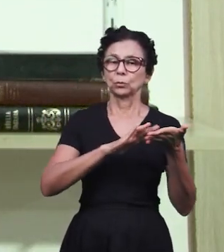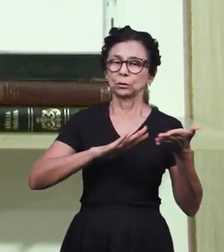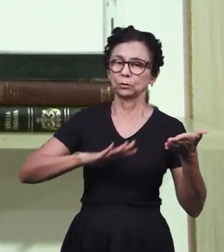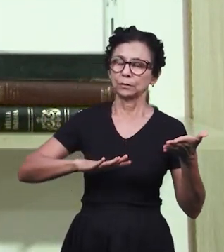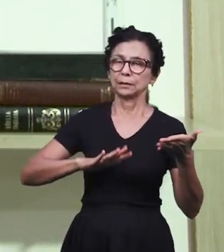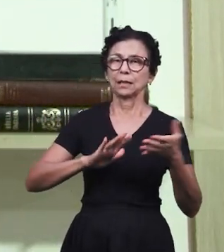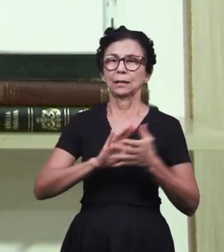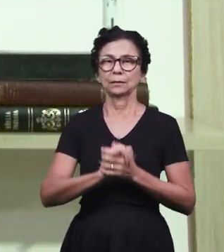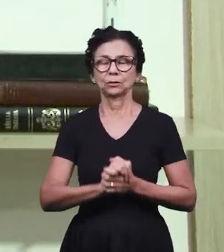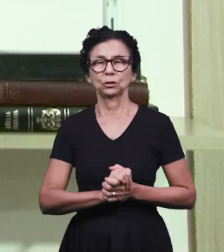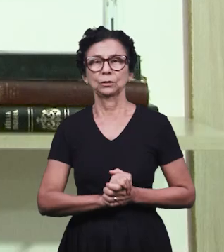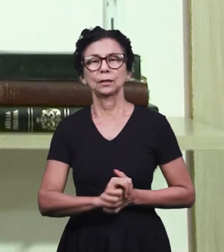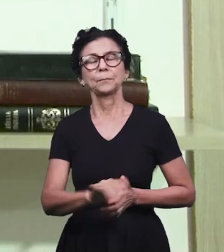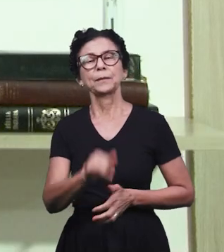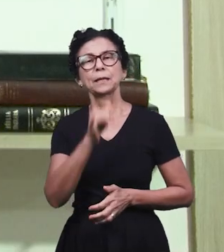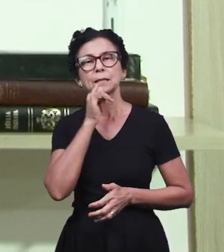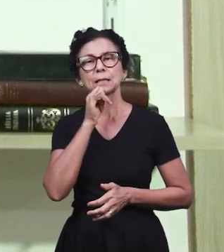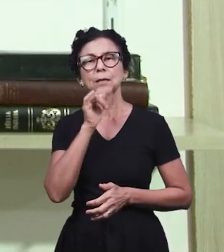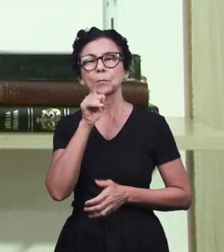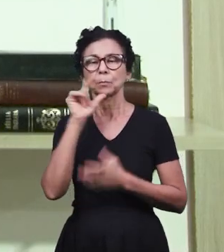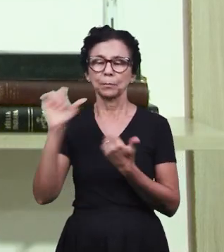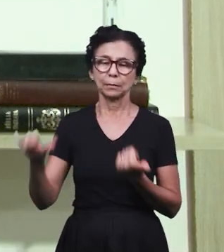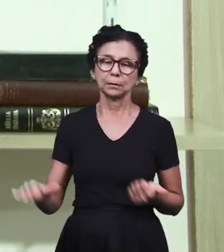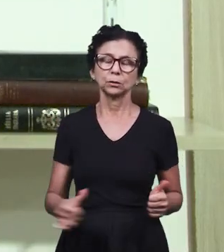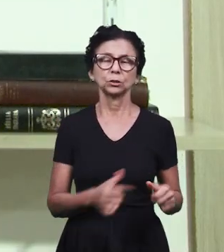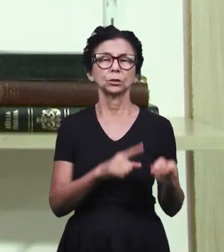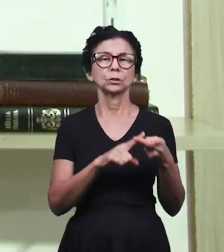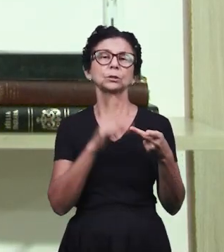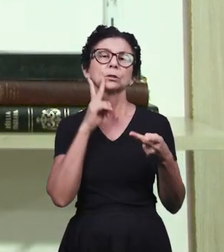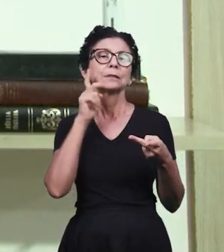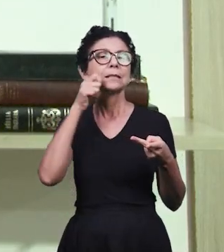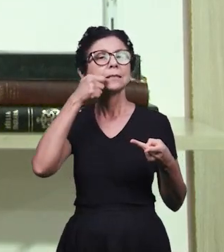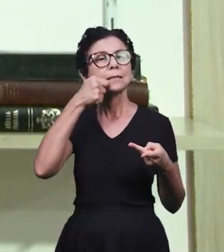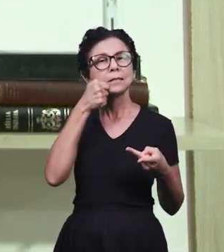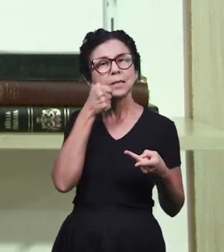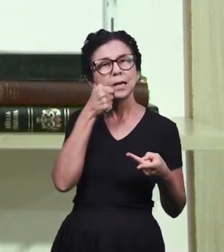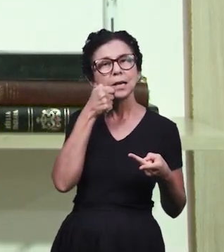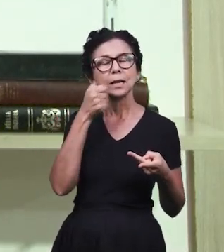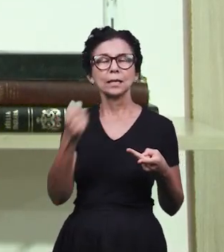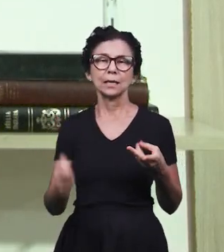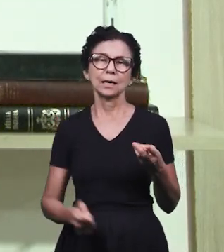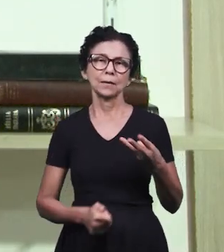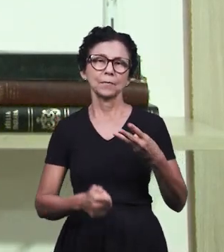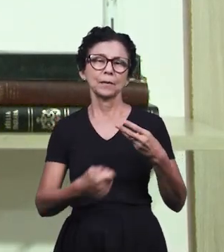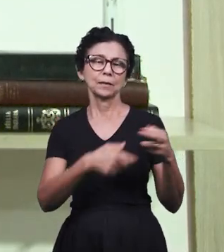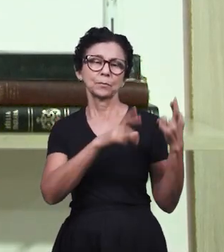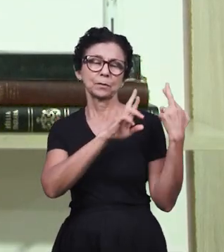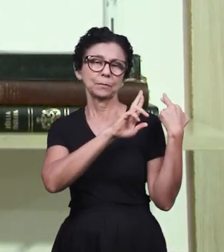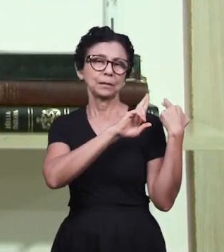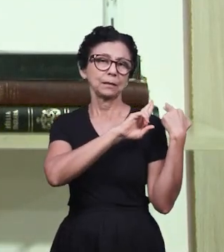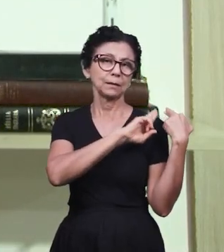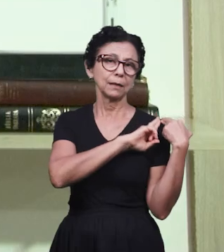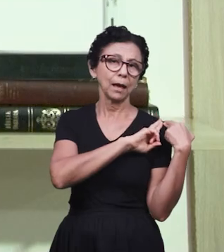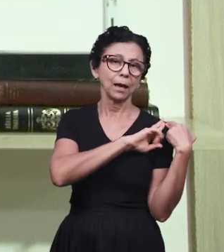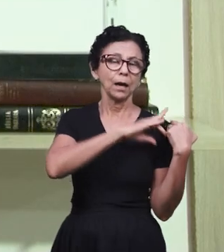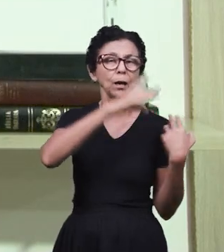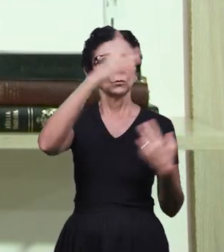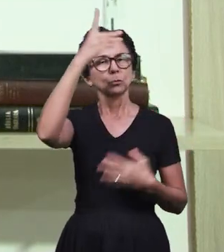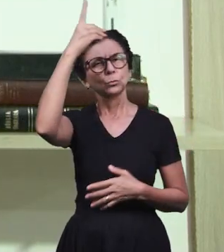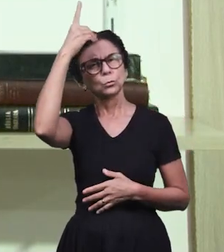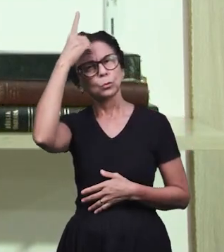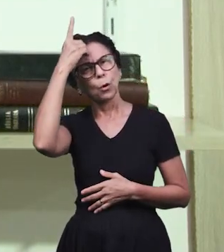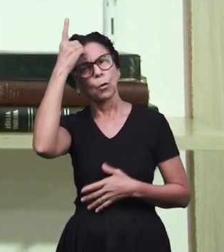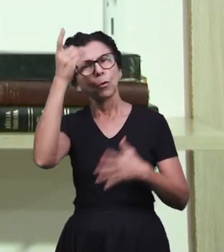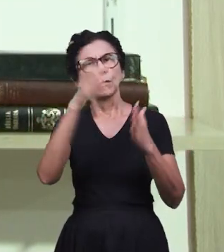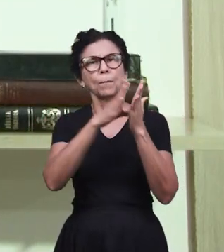O batismo, a ceia, a instrumentalidade, a compreensão dos dons, da palavra,